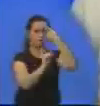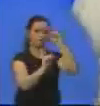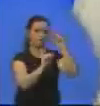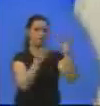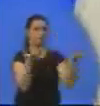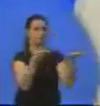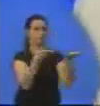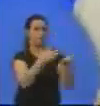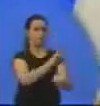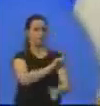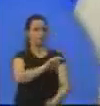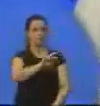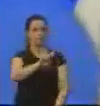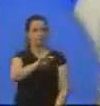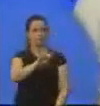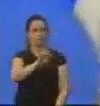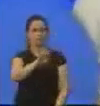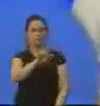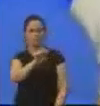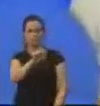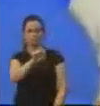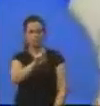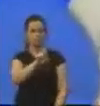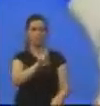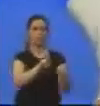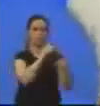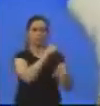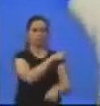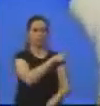derivar. Derivando e elevado a x menos 1, nós